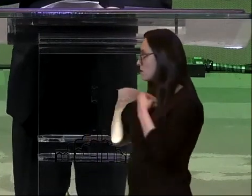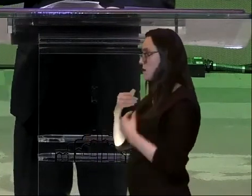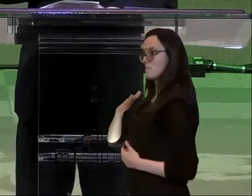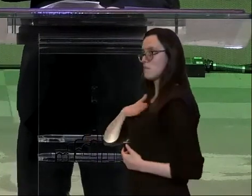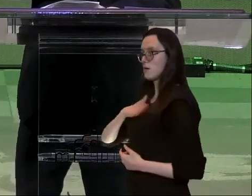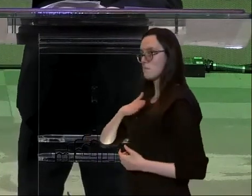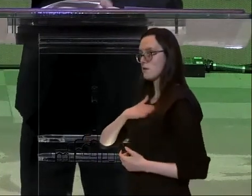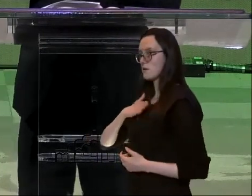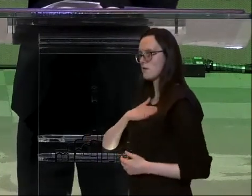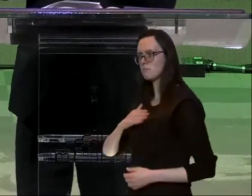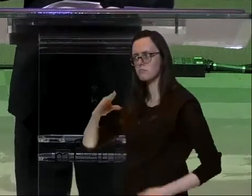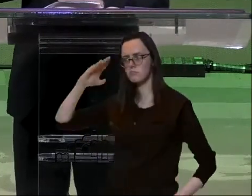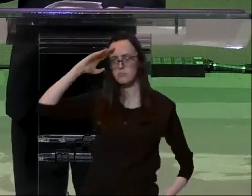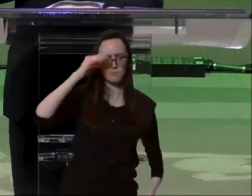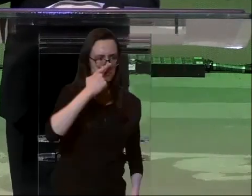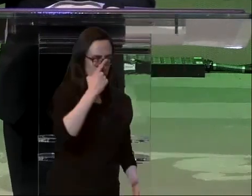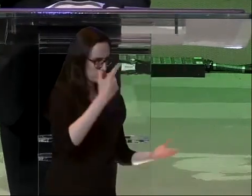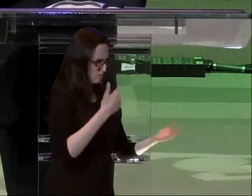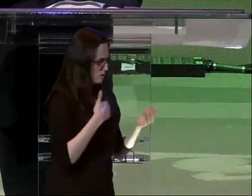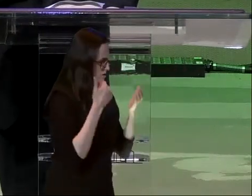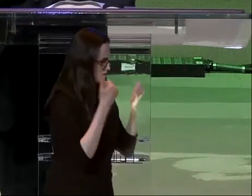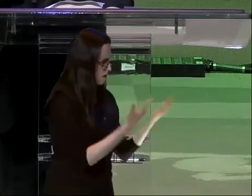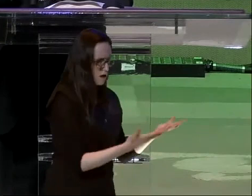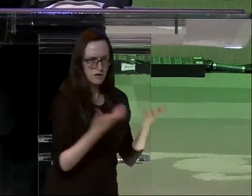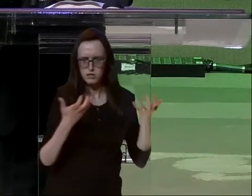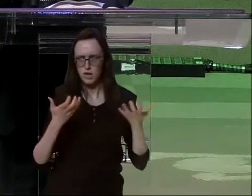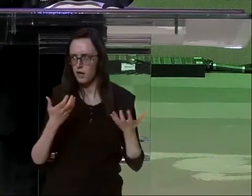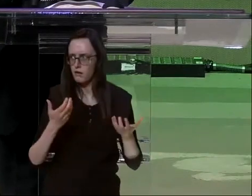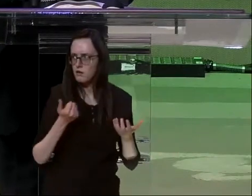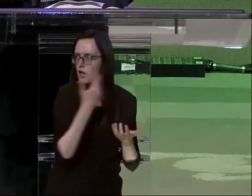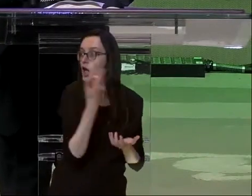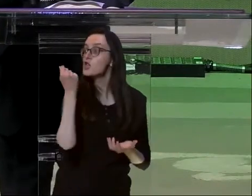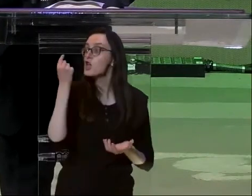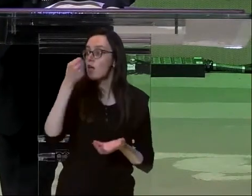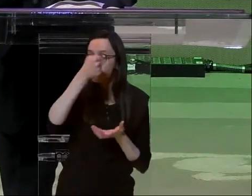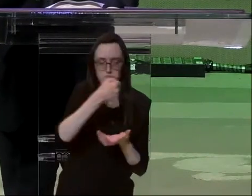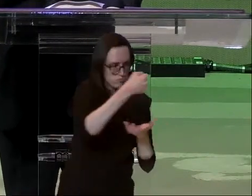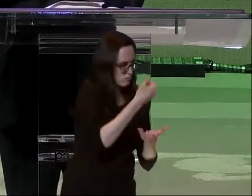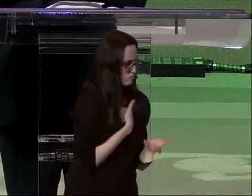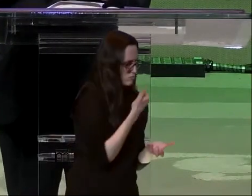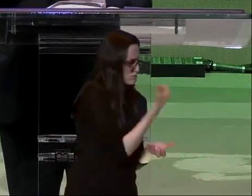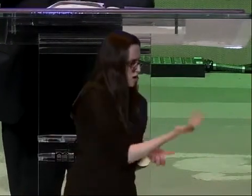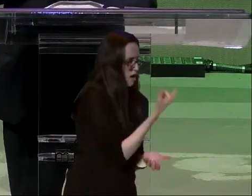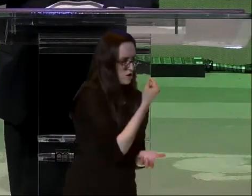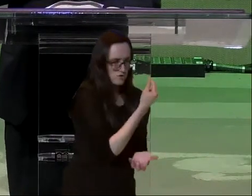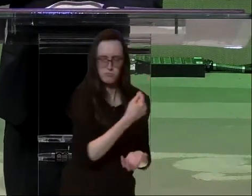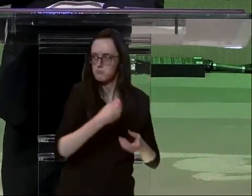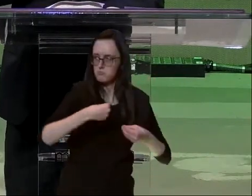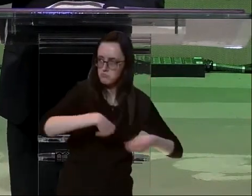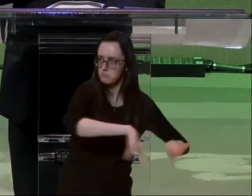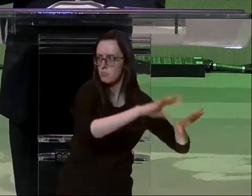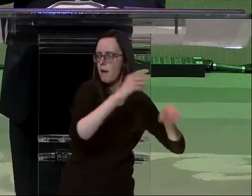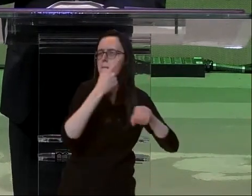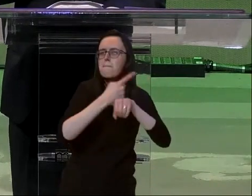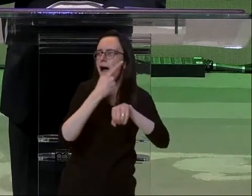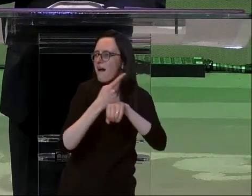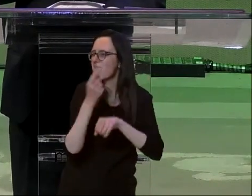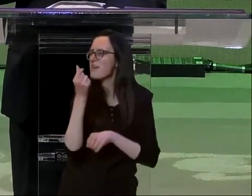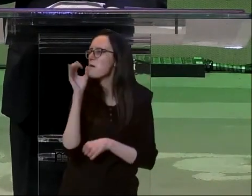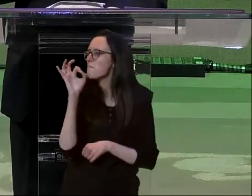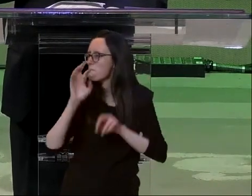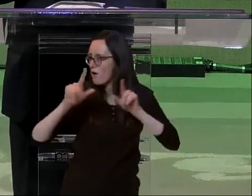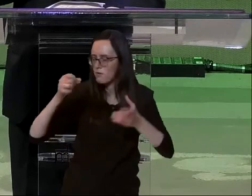festivais. Disse Naamã: se servido de tomar 2 talentos. Instou com ele e amarrou 2 talentos de prata em